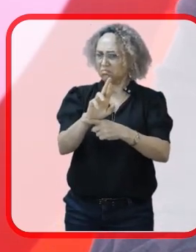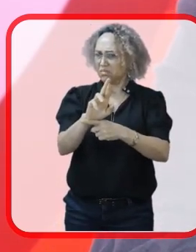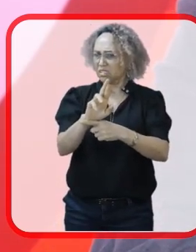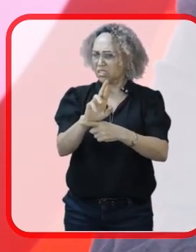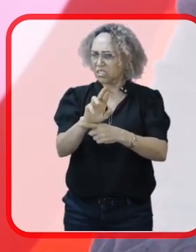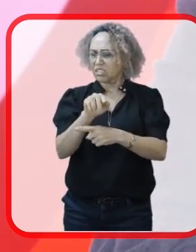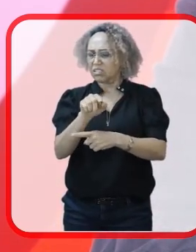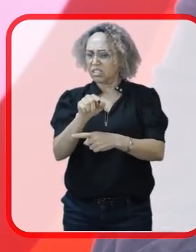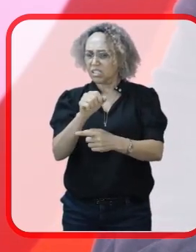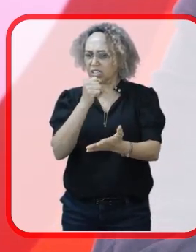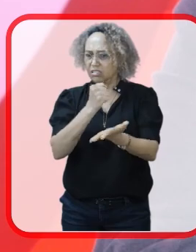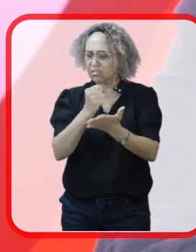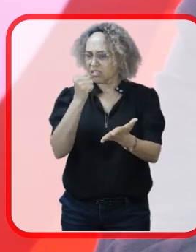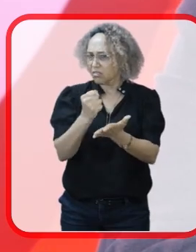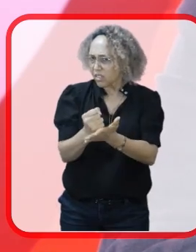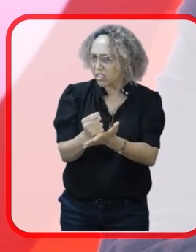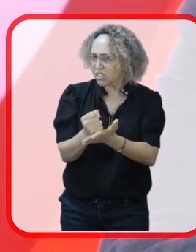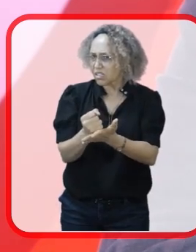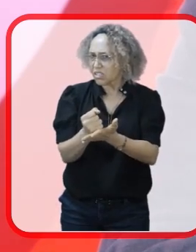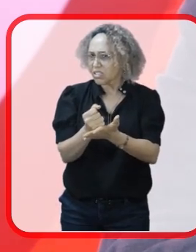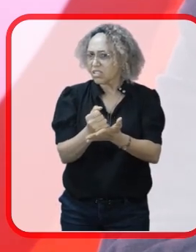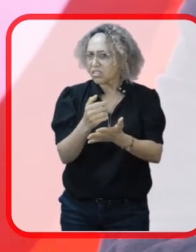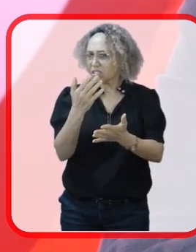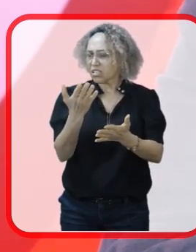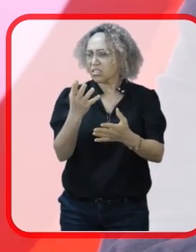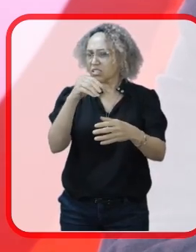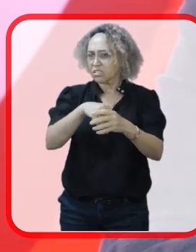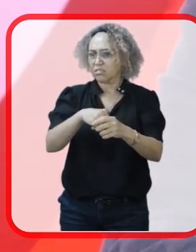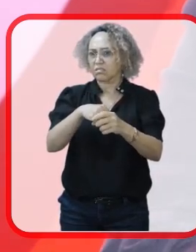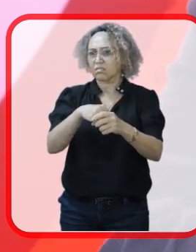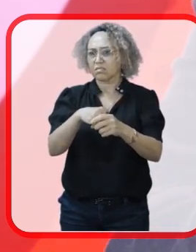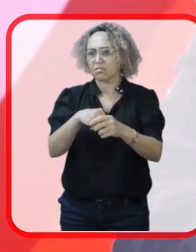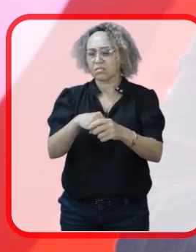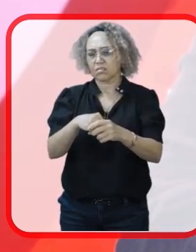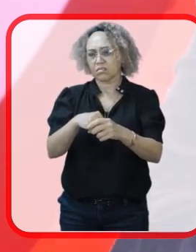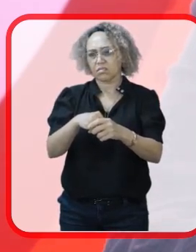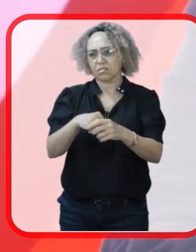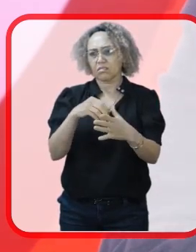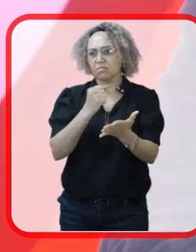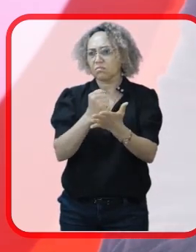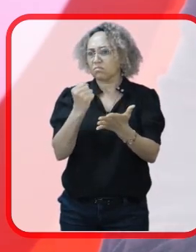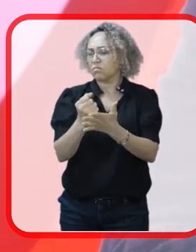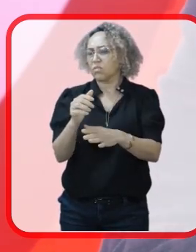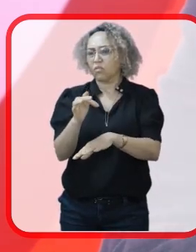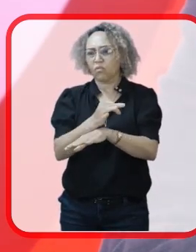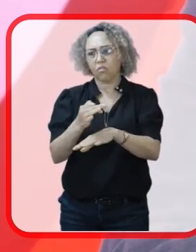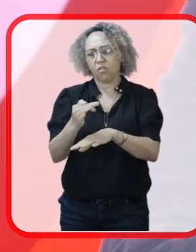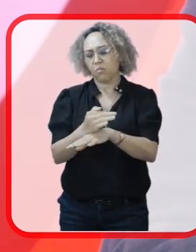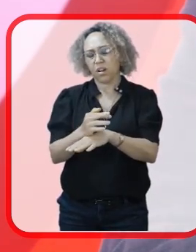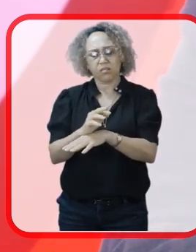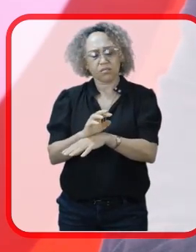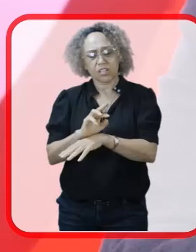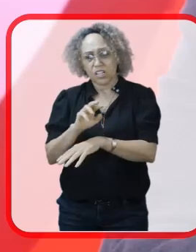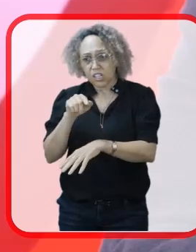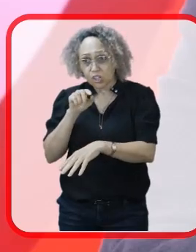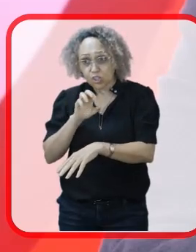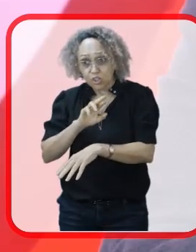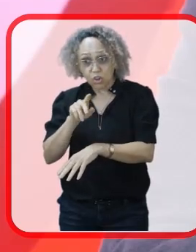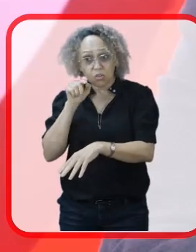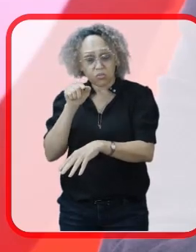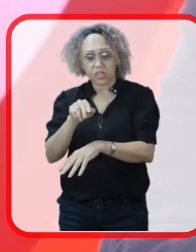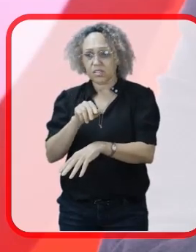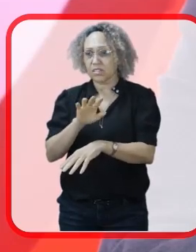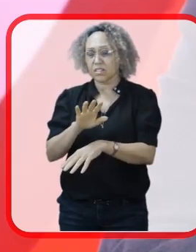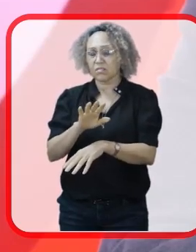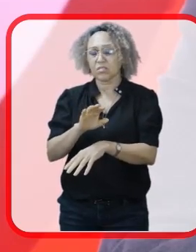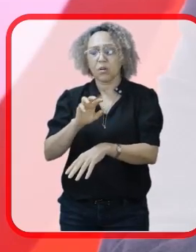só daqueles que estão na concepção do vínculo empregatício formal. Hoje, são milhões e milhões de trabalhadoras e trabalhadores